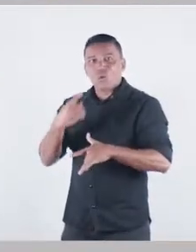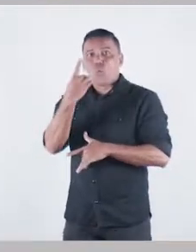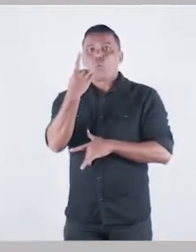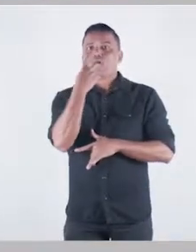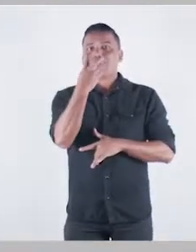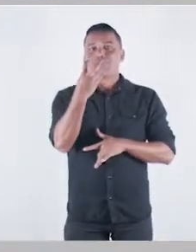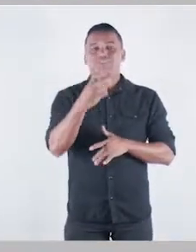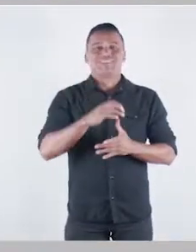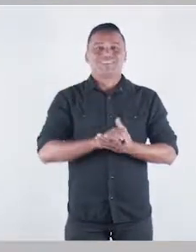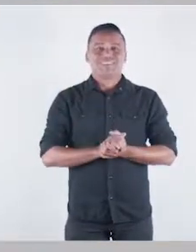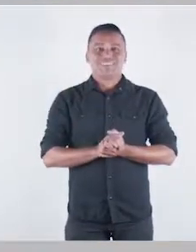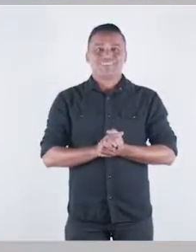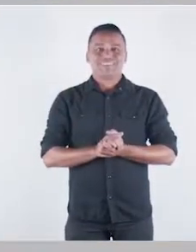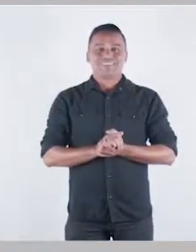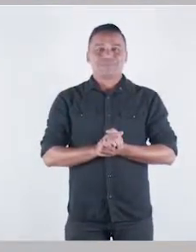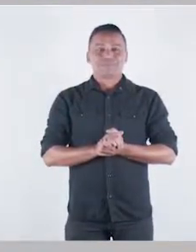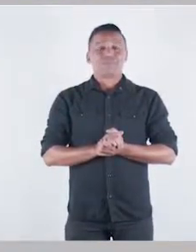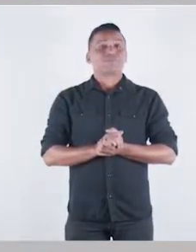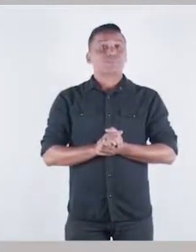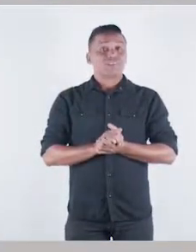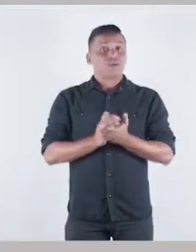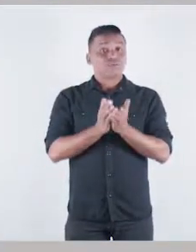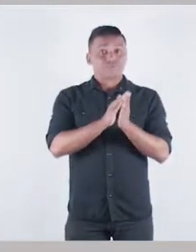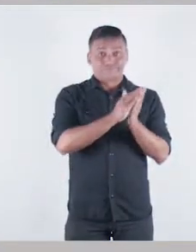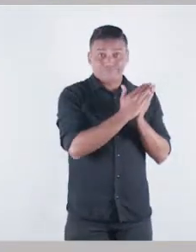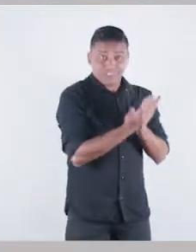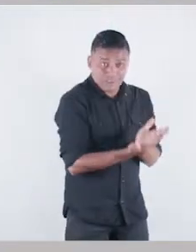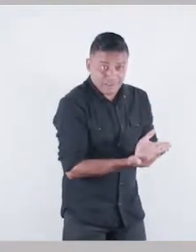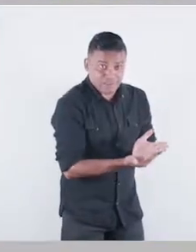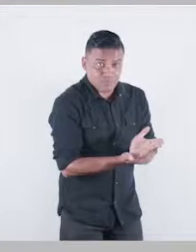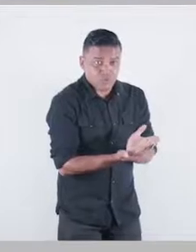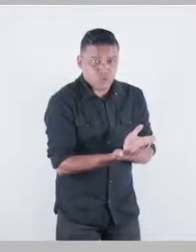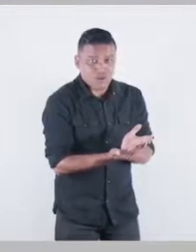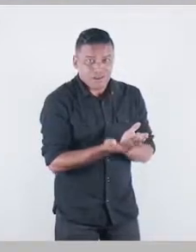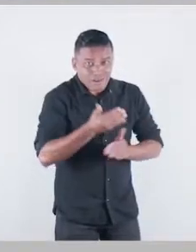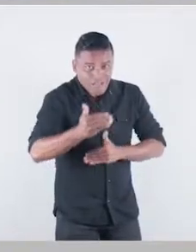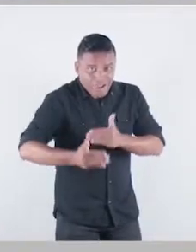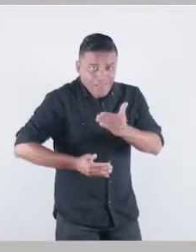Então, o livro evolui para o segundo